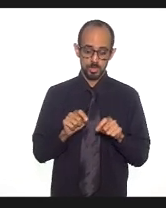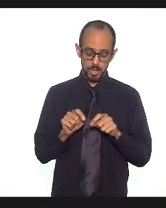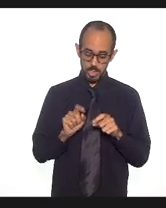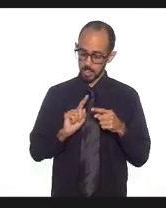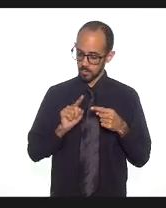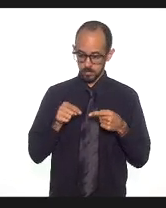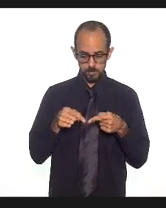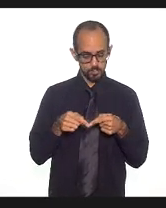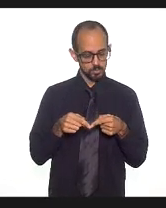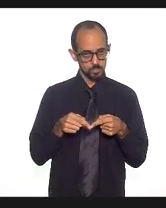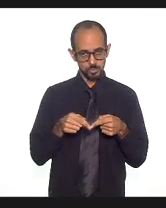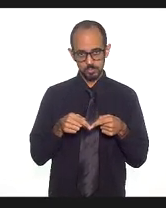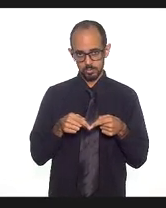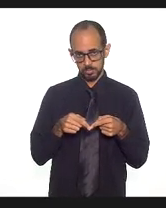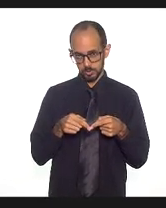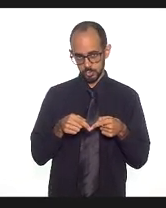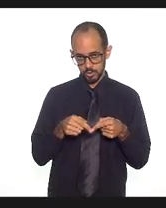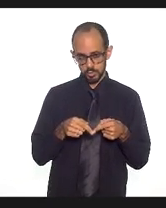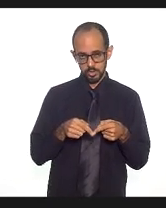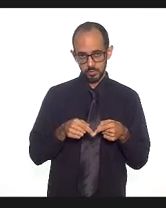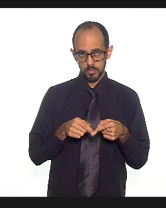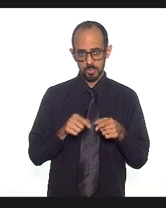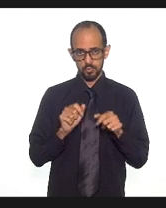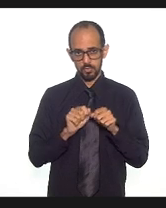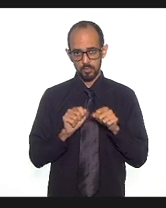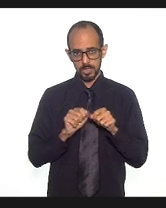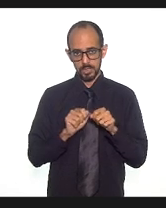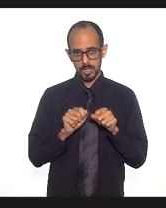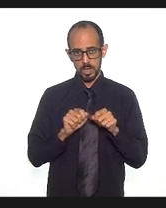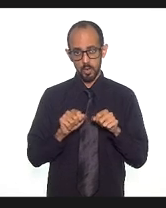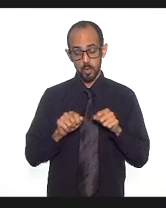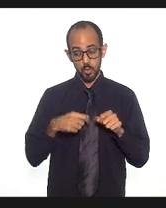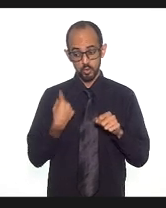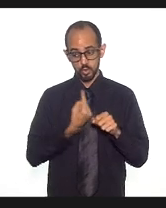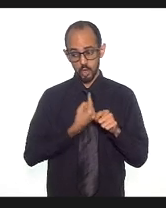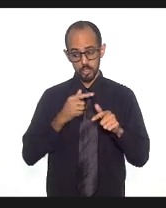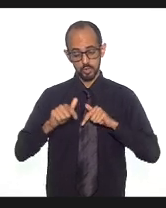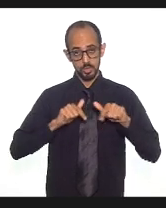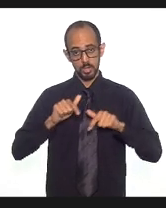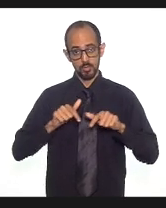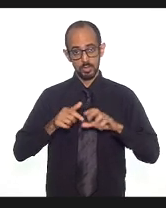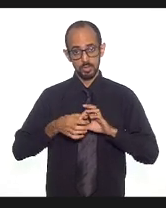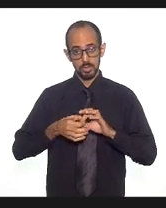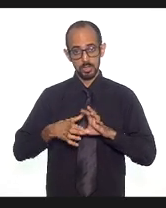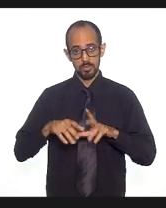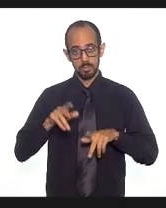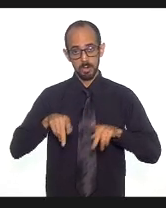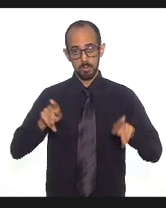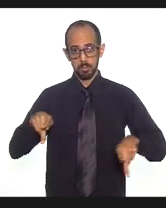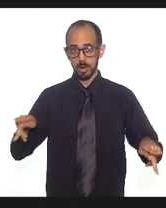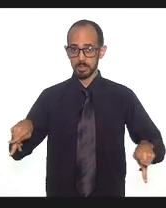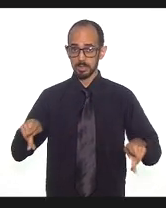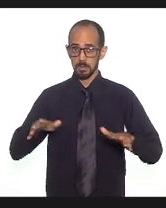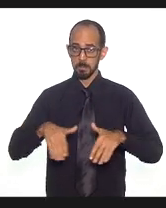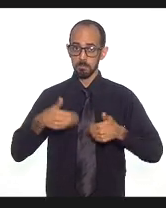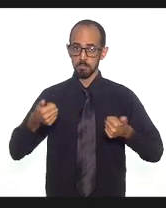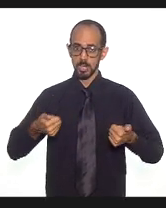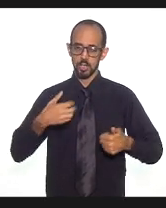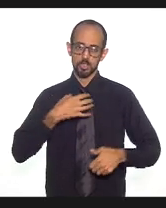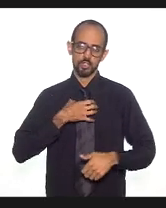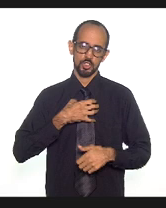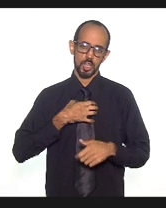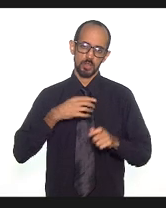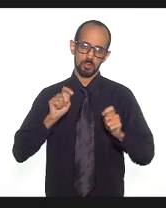focamos em colocar esses nossos produtos disponíveis para a população da melhor forma possível.